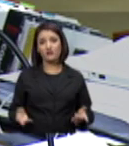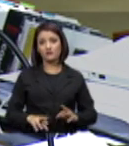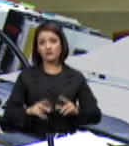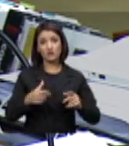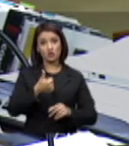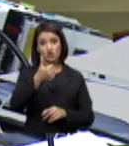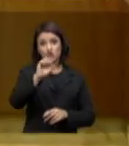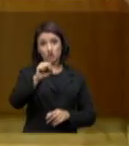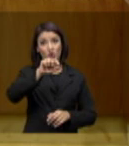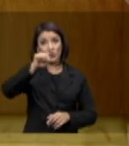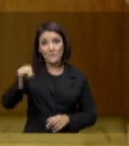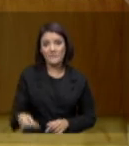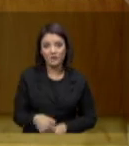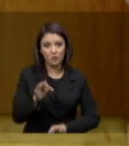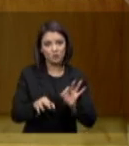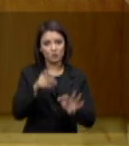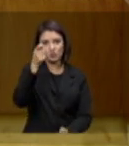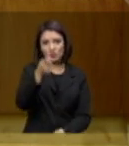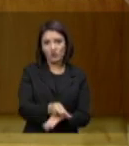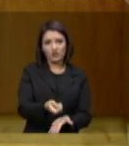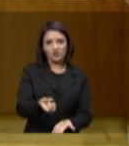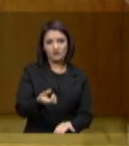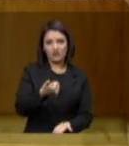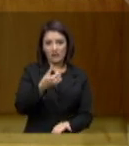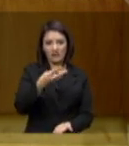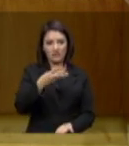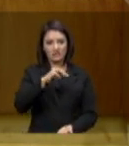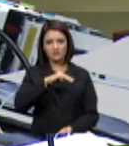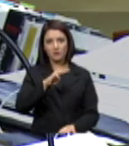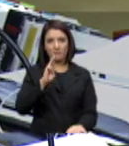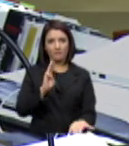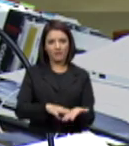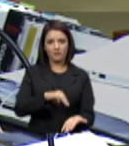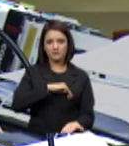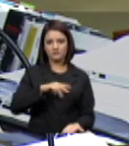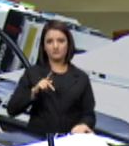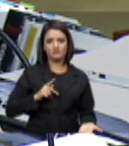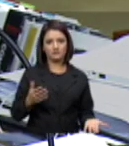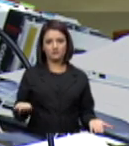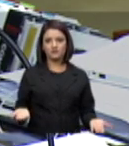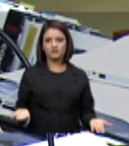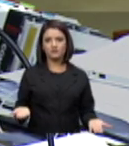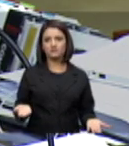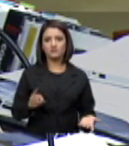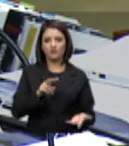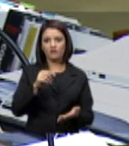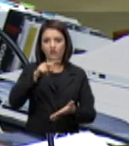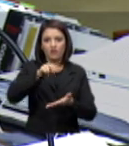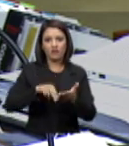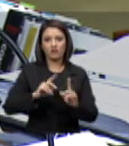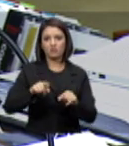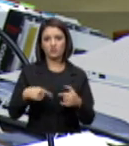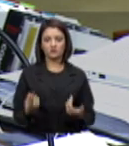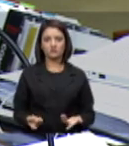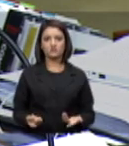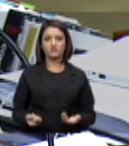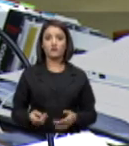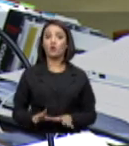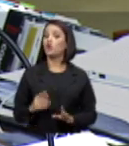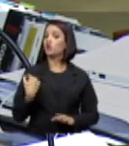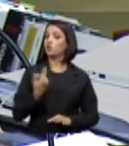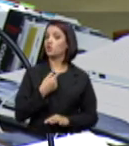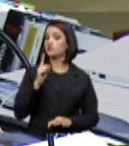ônibus legal imprimir os juízes 13 mil membros do ministério público mas em que pese nós não estamos analisando a recomendação do